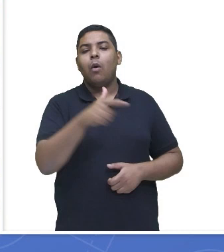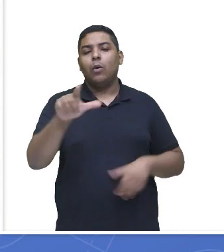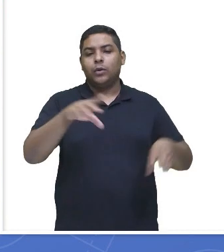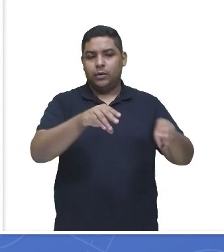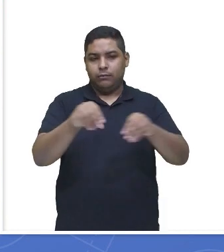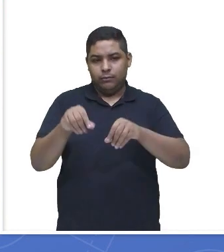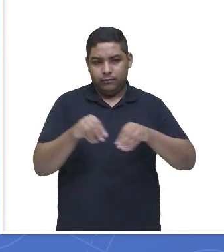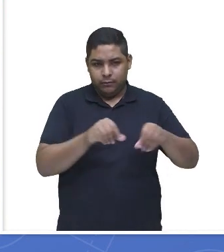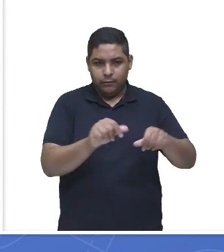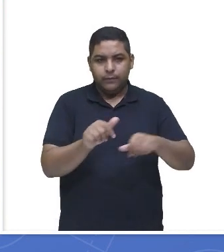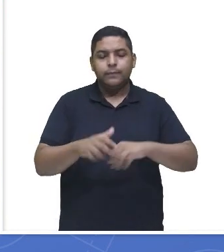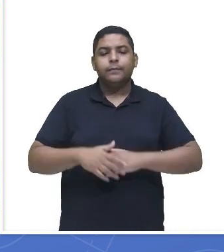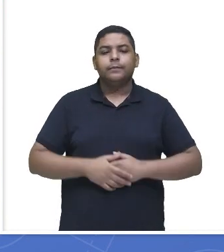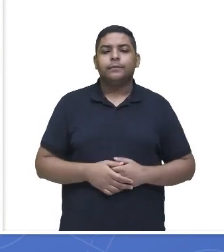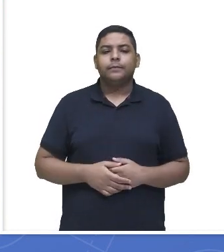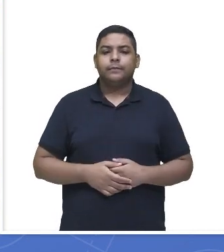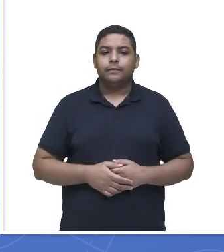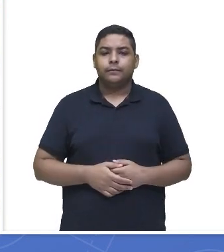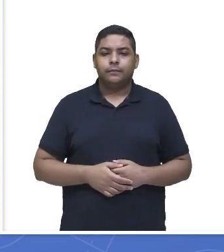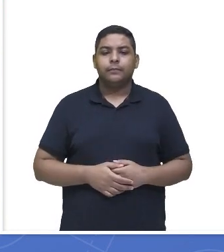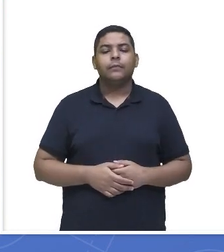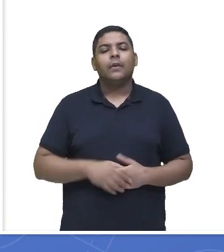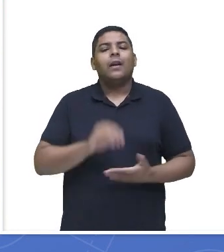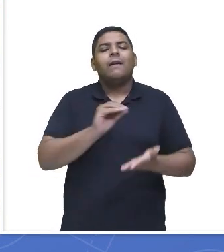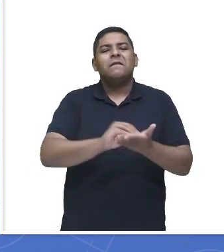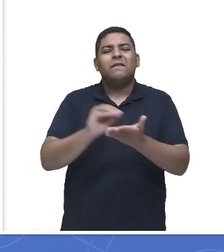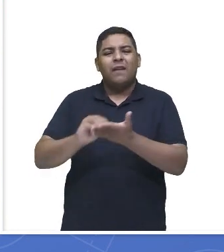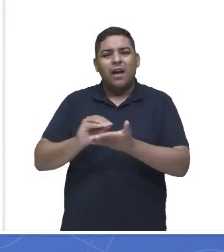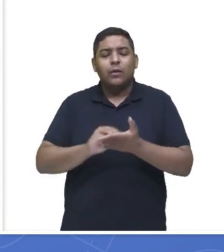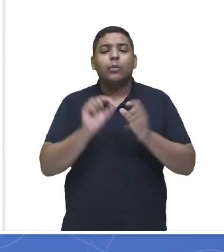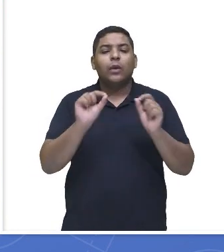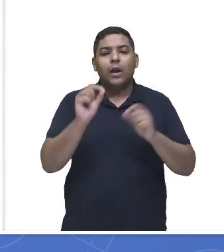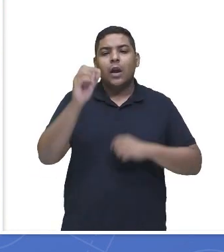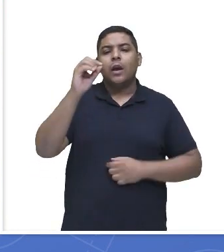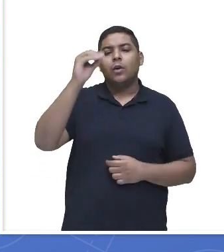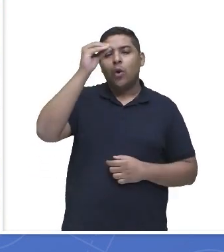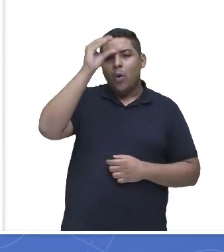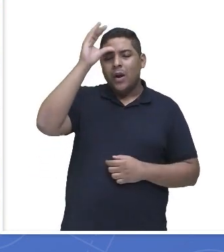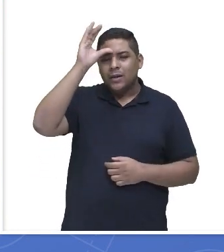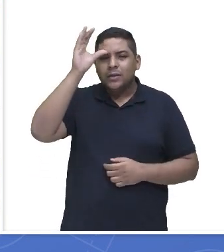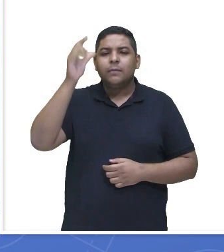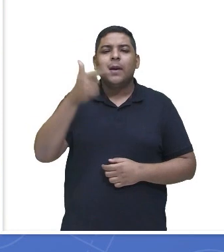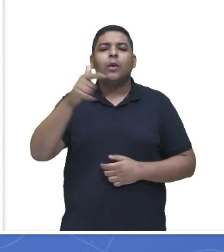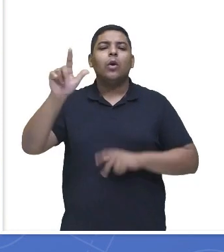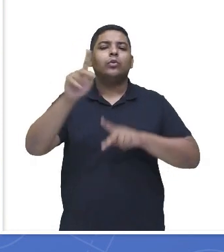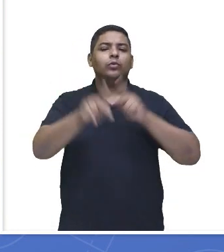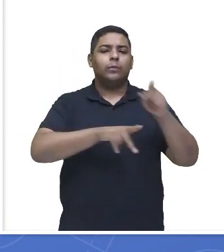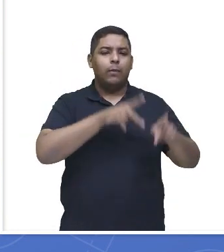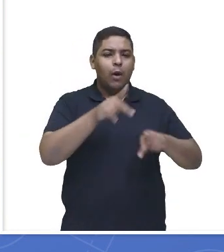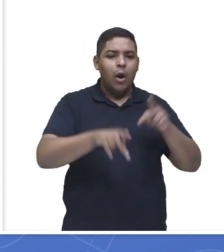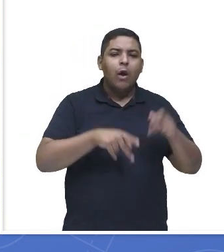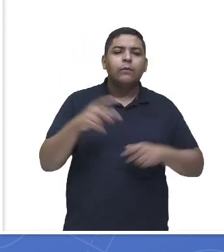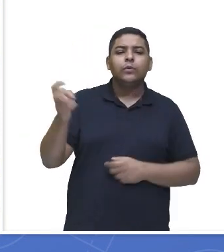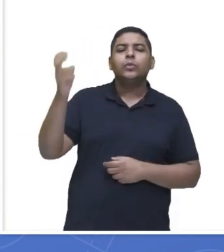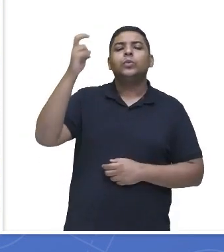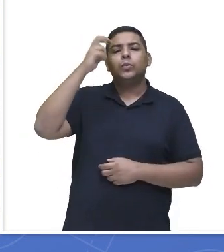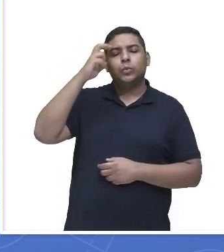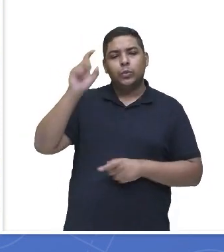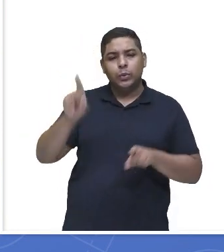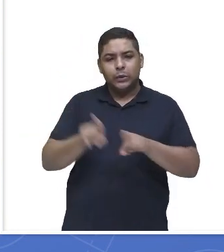aí revelou o quê? A falta de conhecimento de outros povos e de outras culturas. E, ao mesmo tempo, motivou,